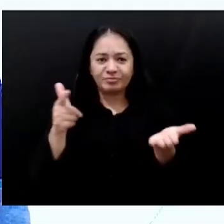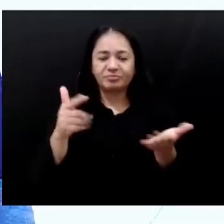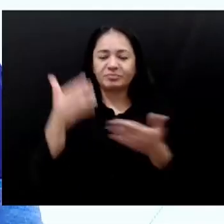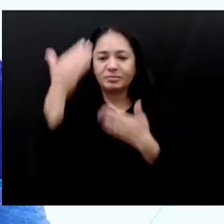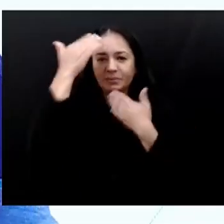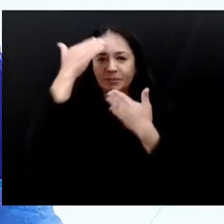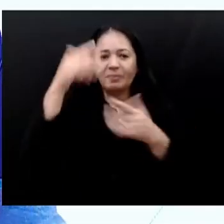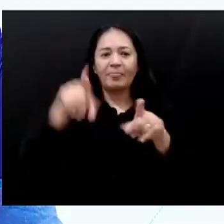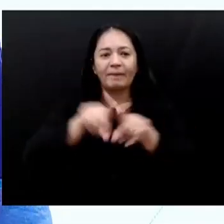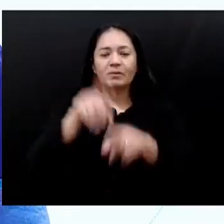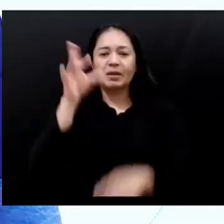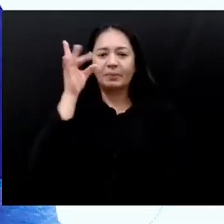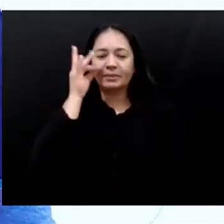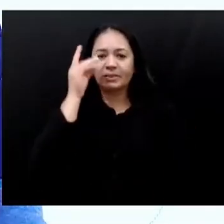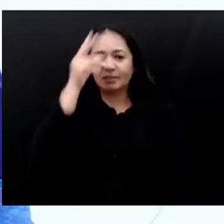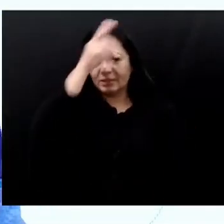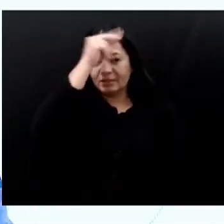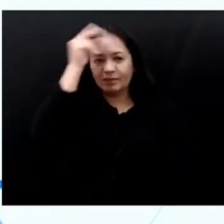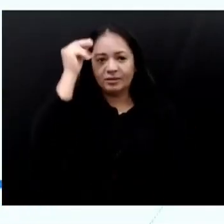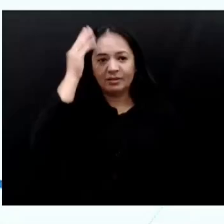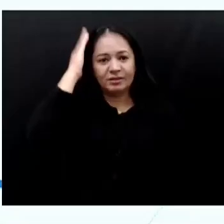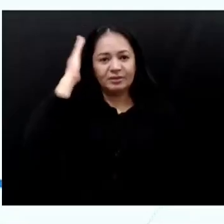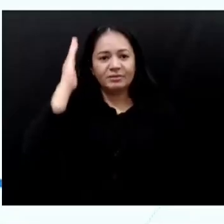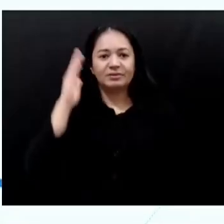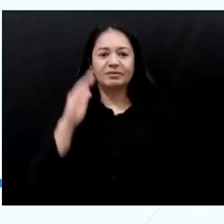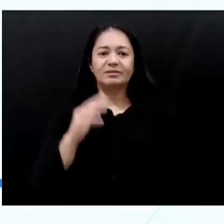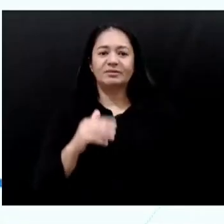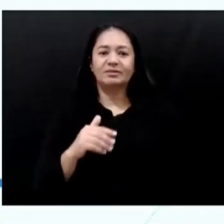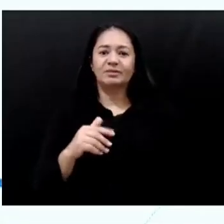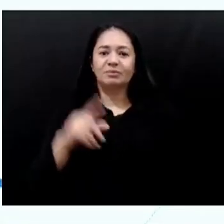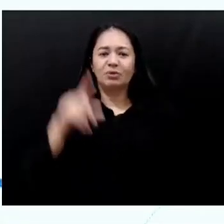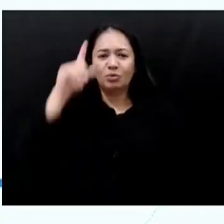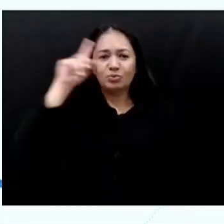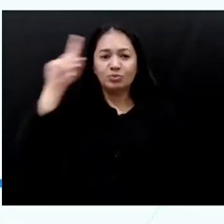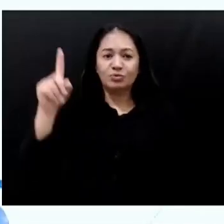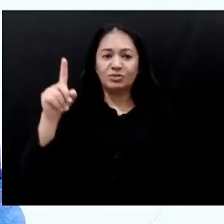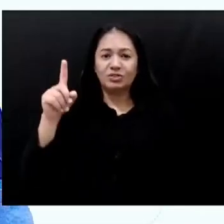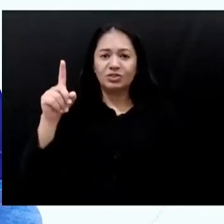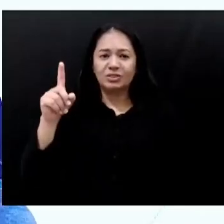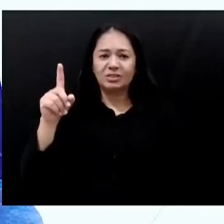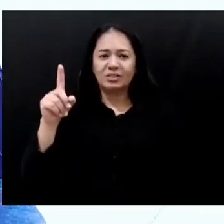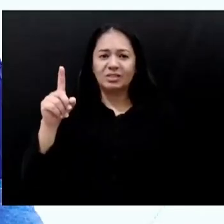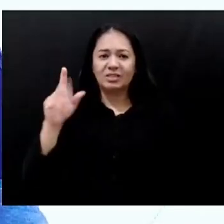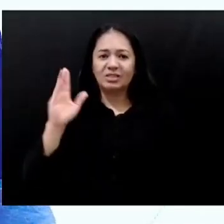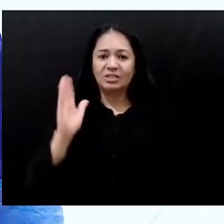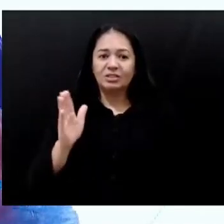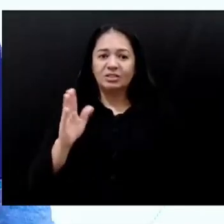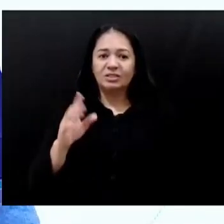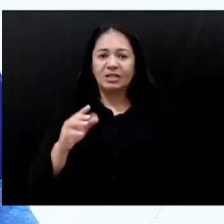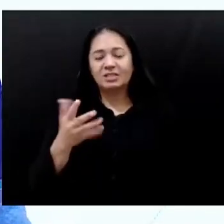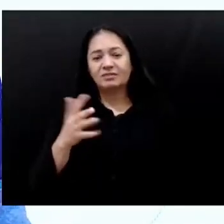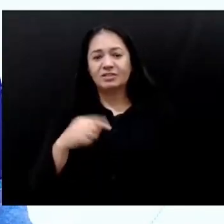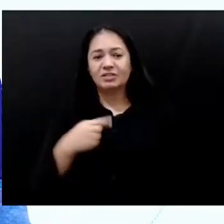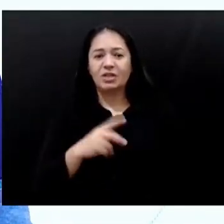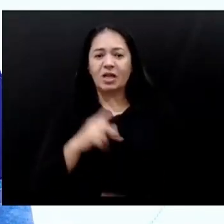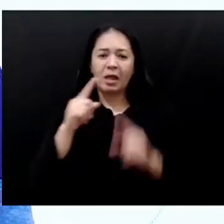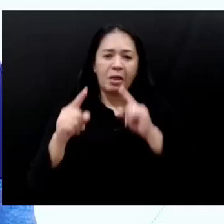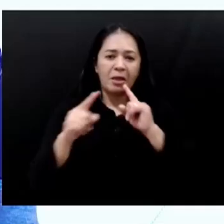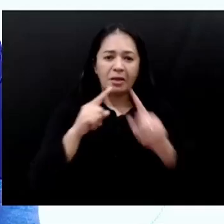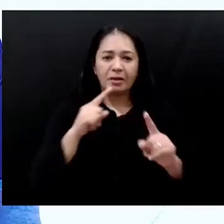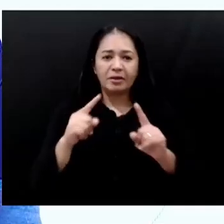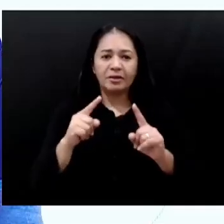prefeito Dário, que fez questão, depois de um dia, que às vezes a gente reclama de trabalhar